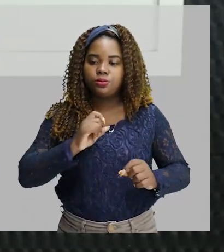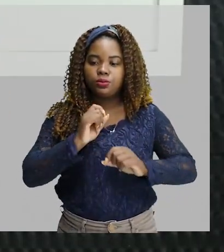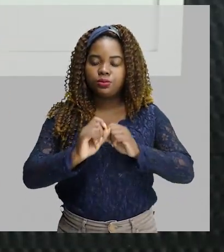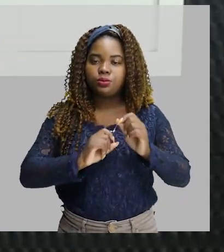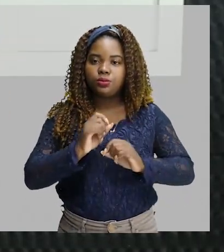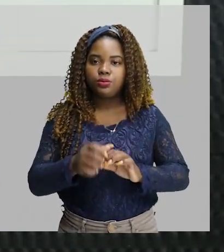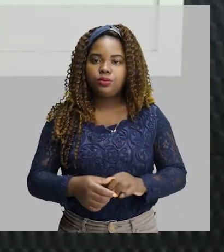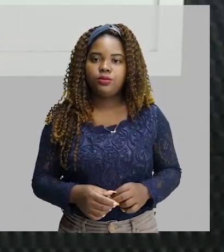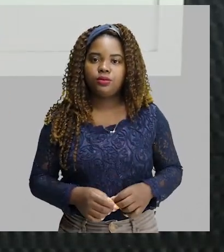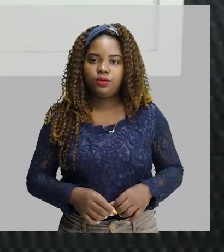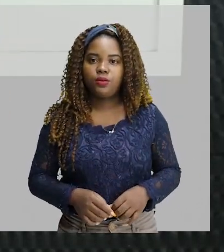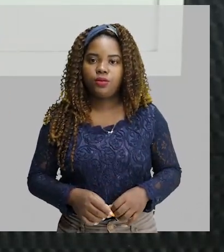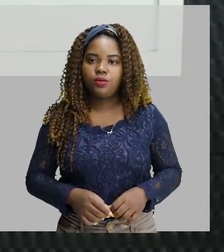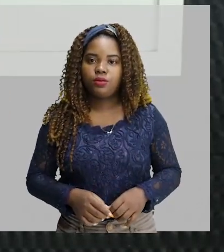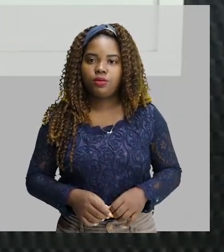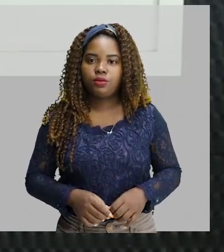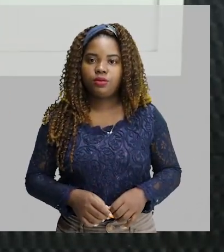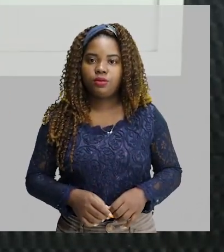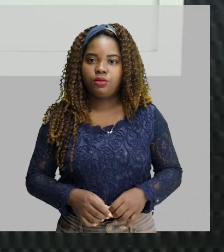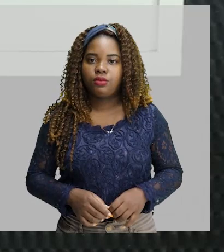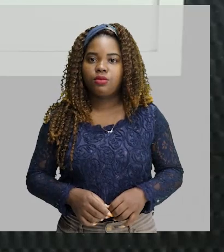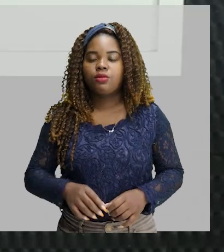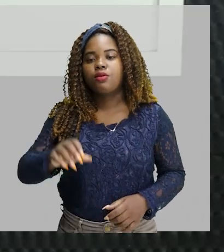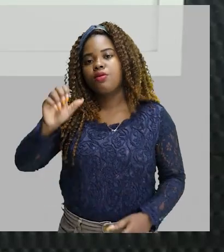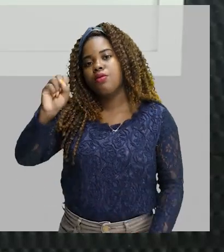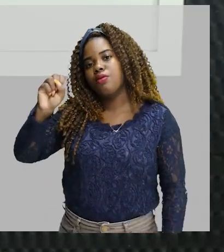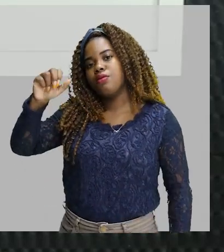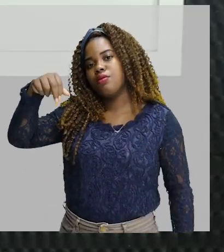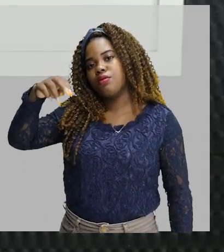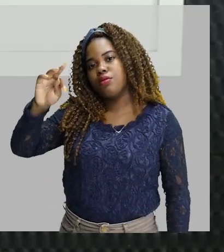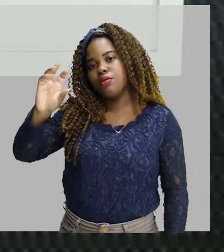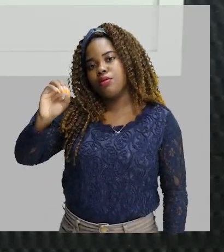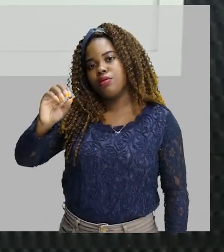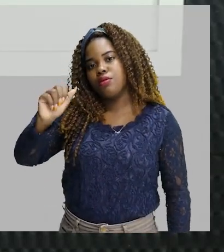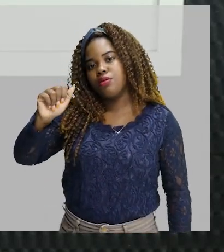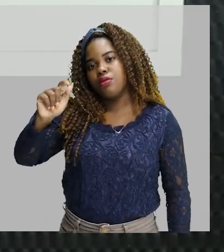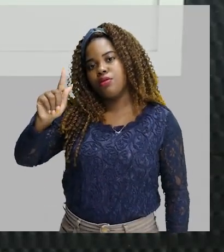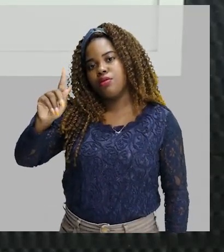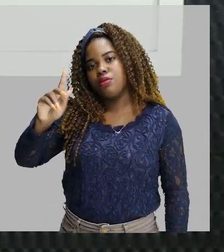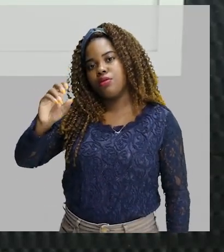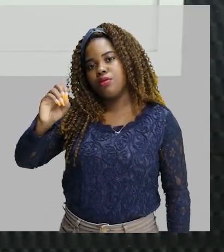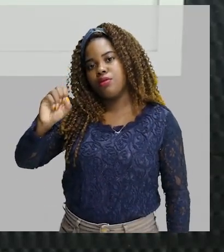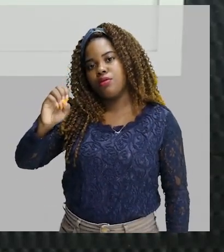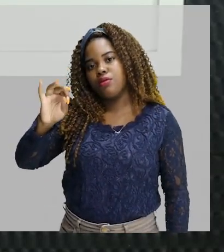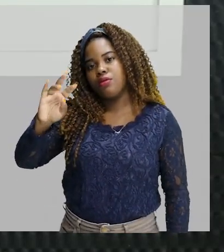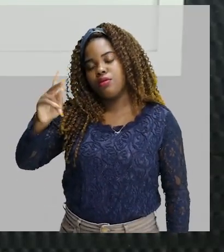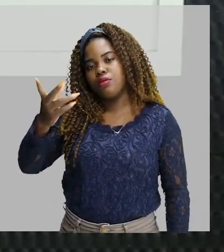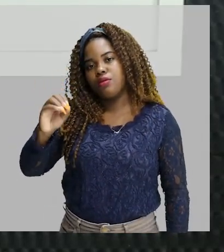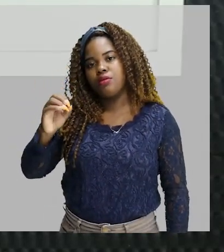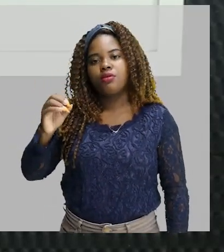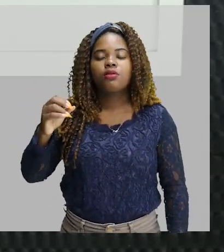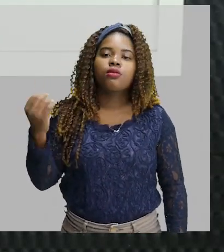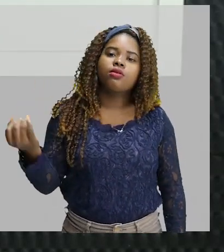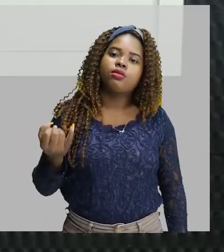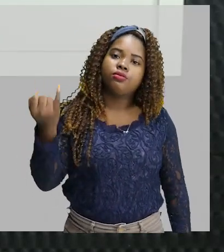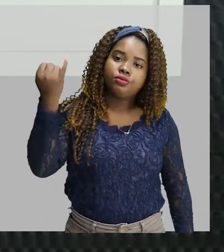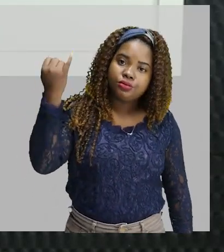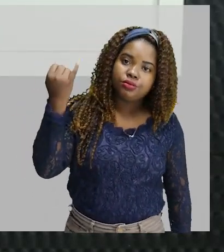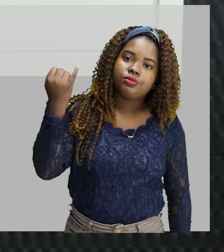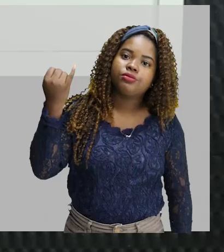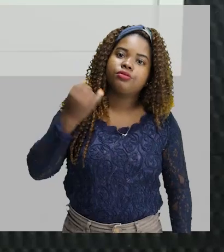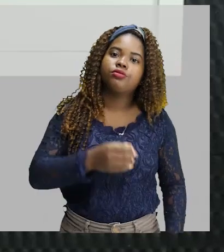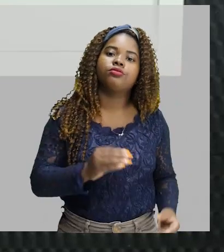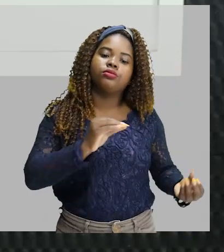aqui um autor como Santo Agostinho, é importante que tematizemos aí liberdade e